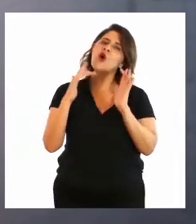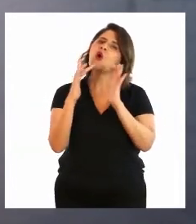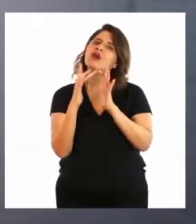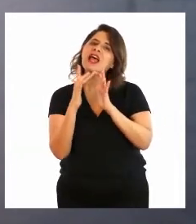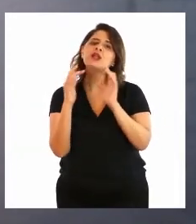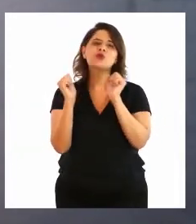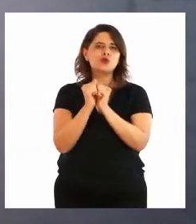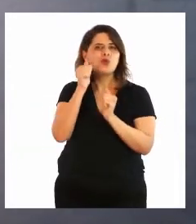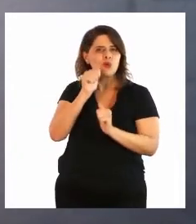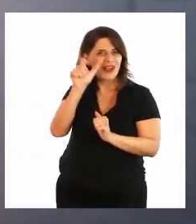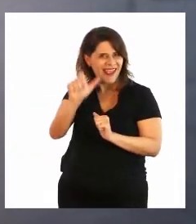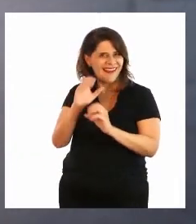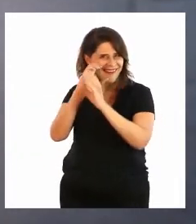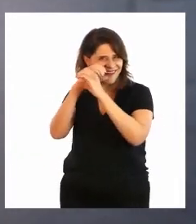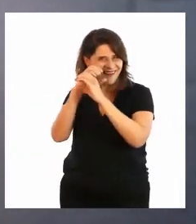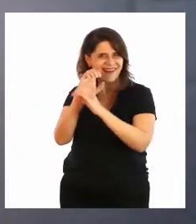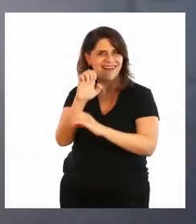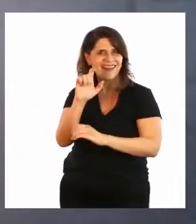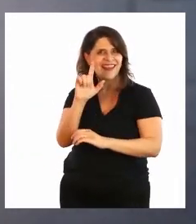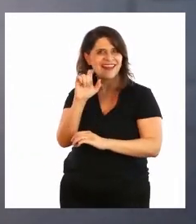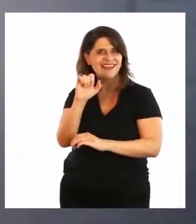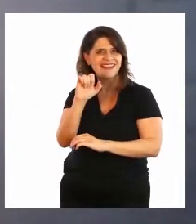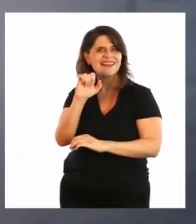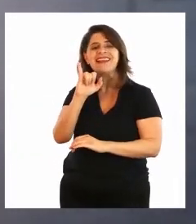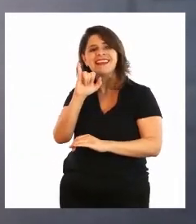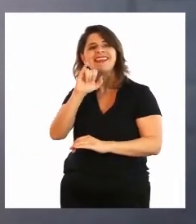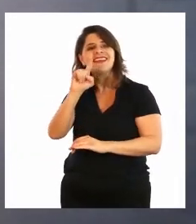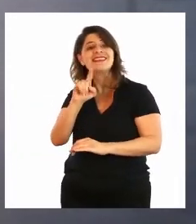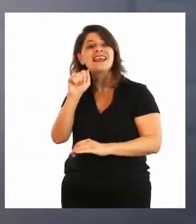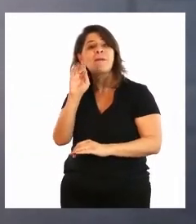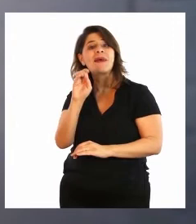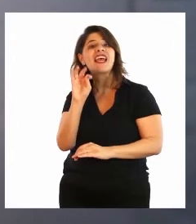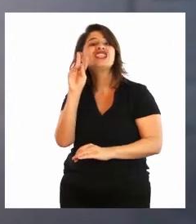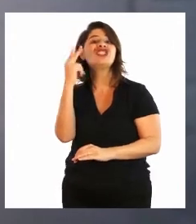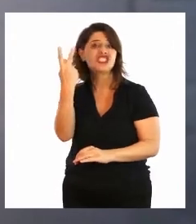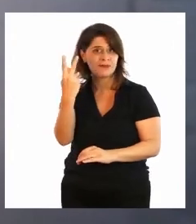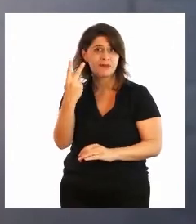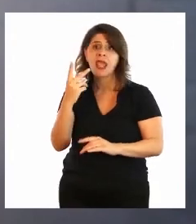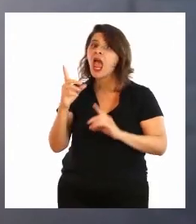com a Elizabeth, mas a gente sabe o ano que ele foi encontrado, que é